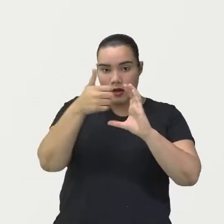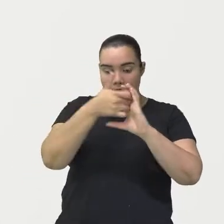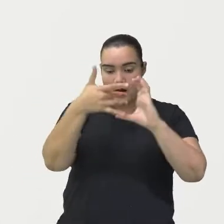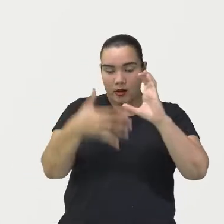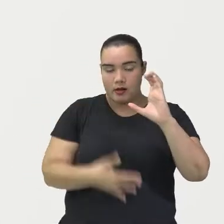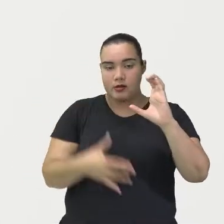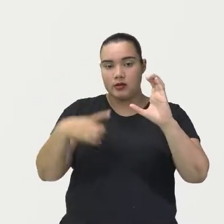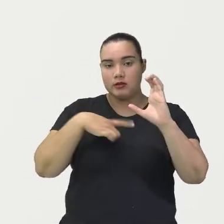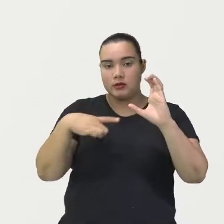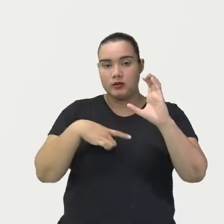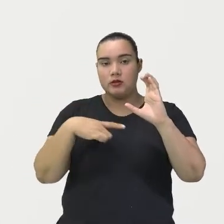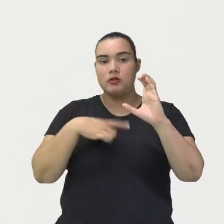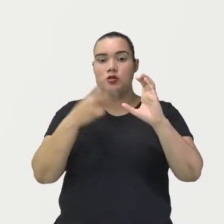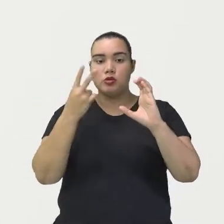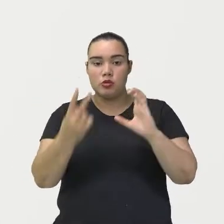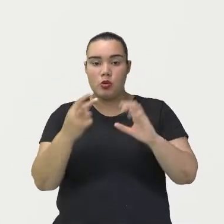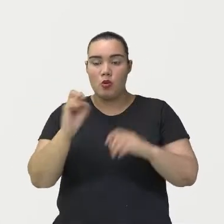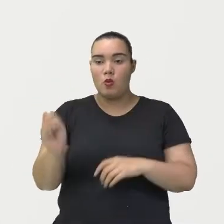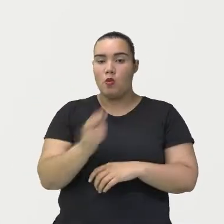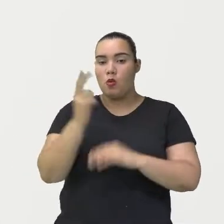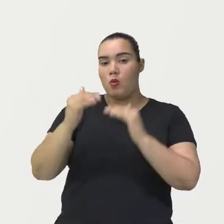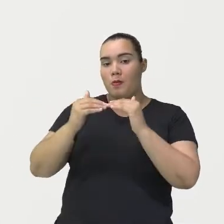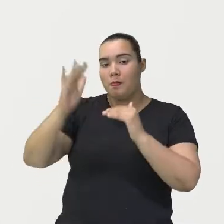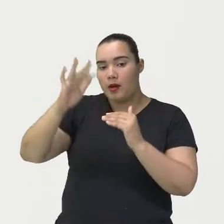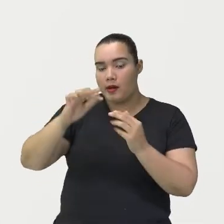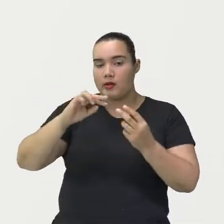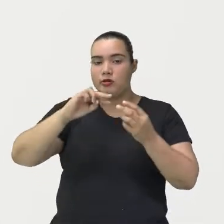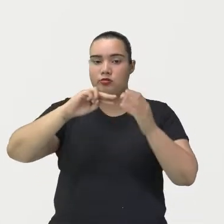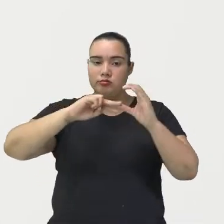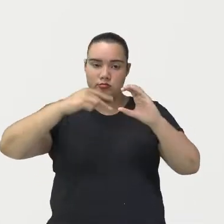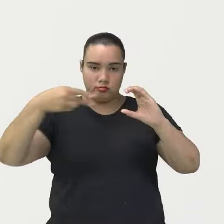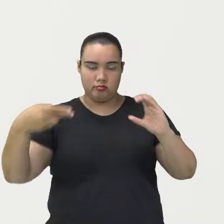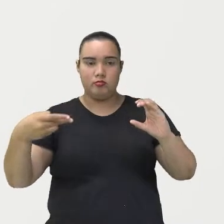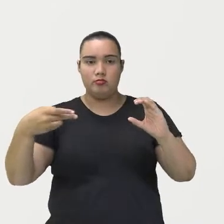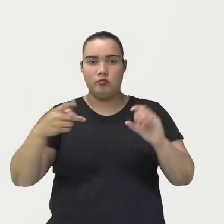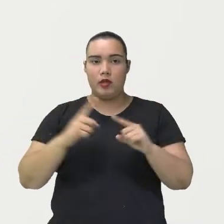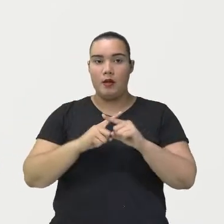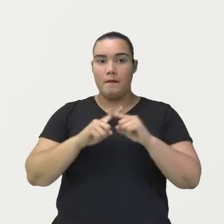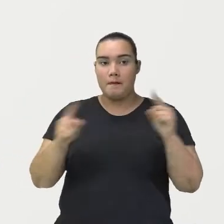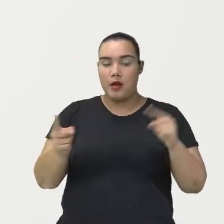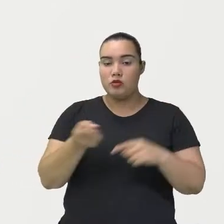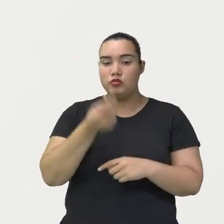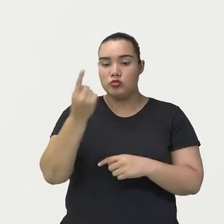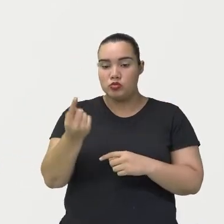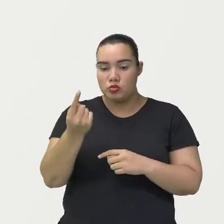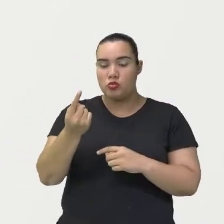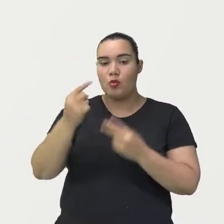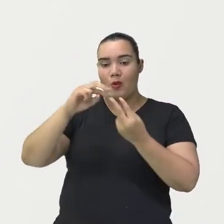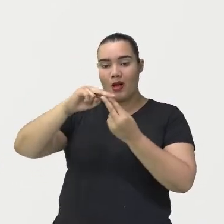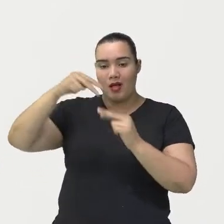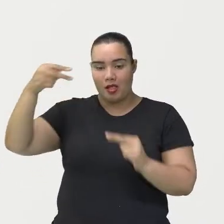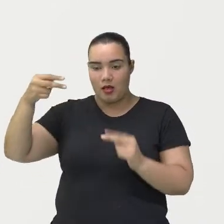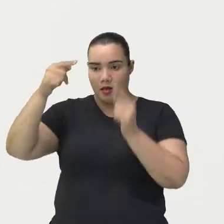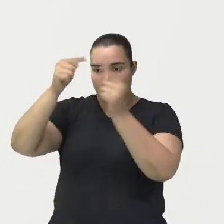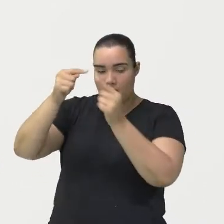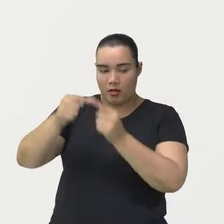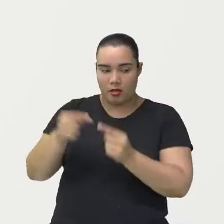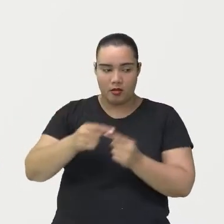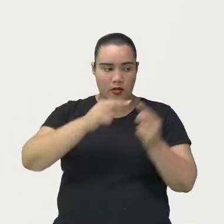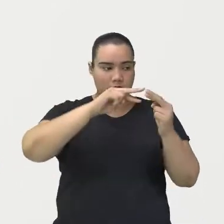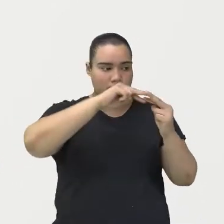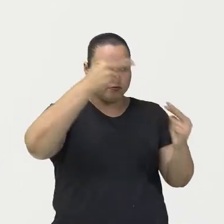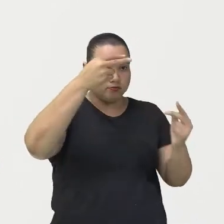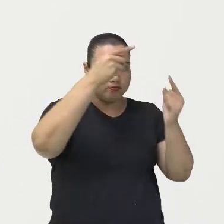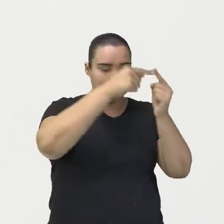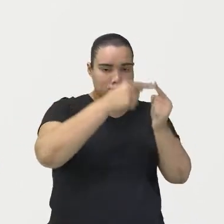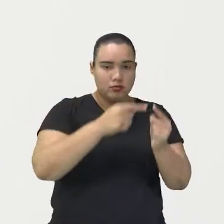condicionada por dois ou mais genes, mas um dos alelos impede a